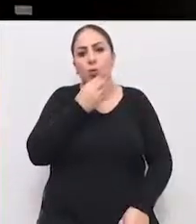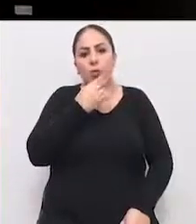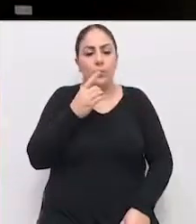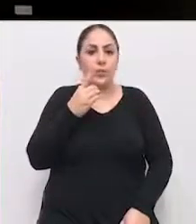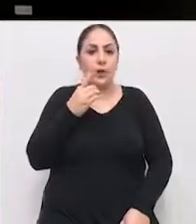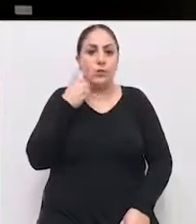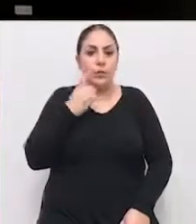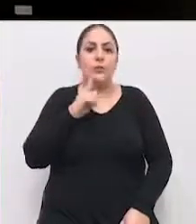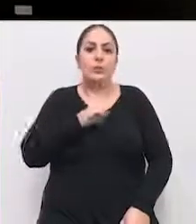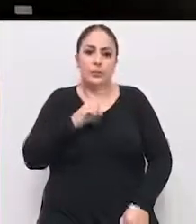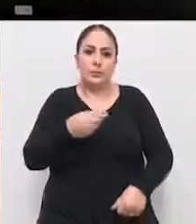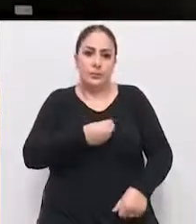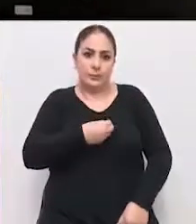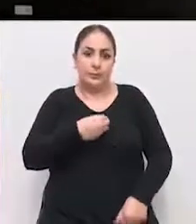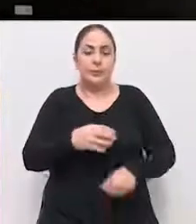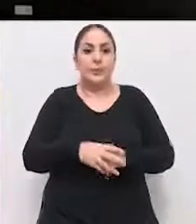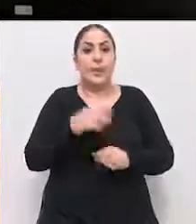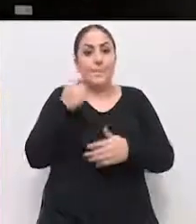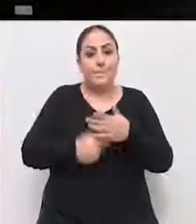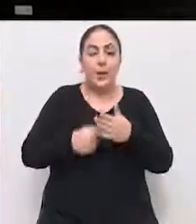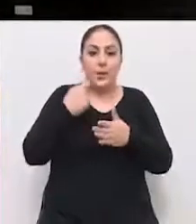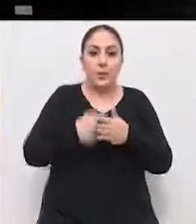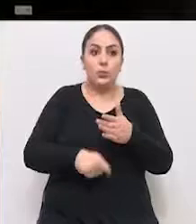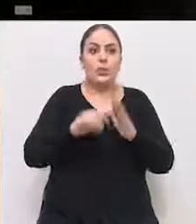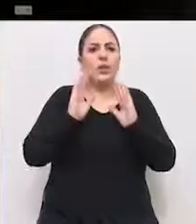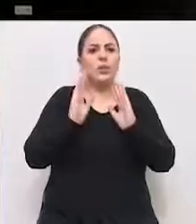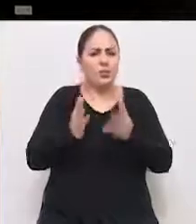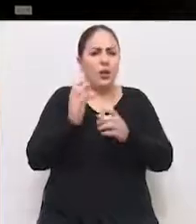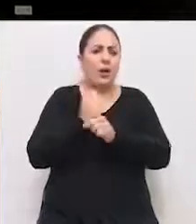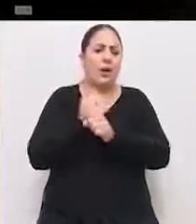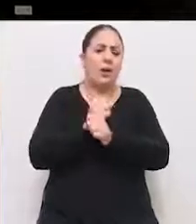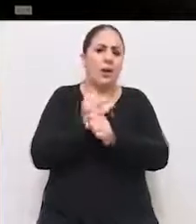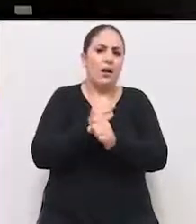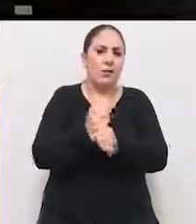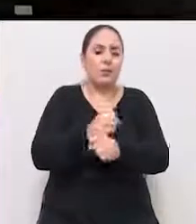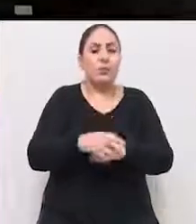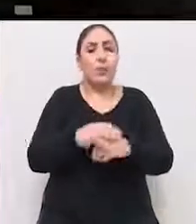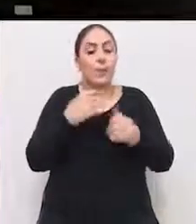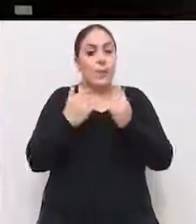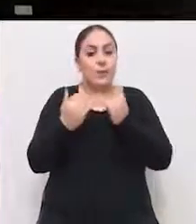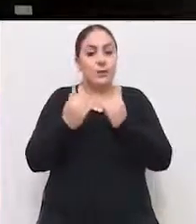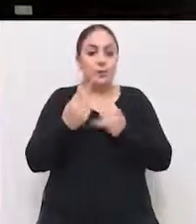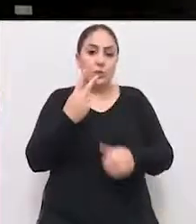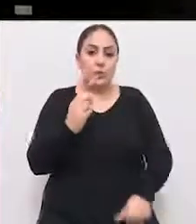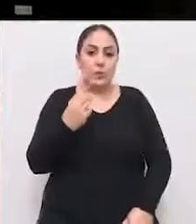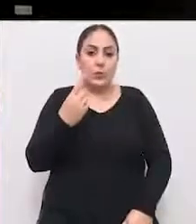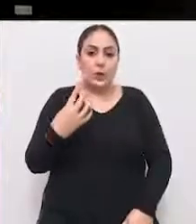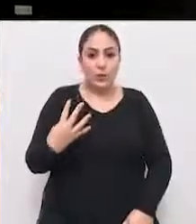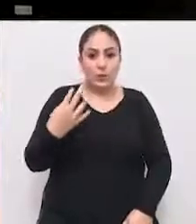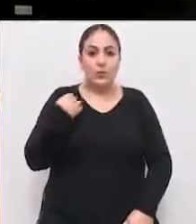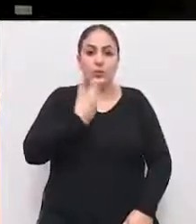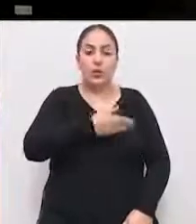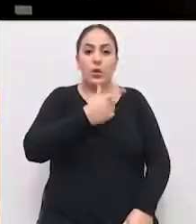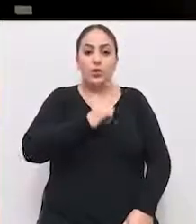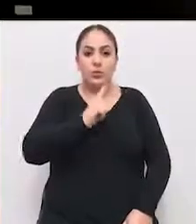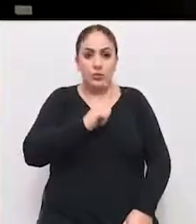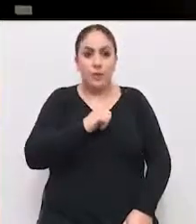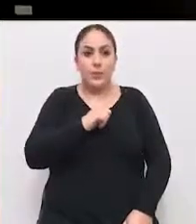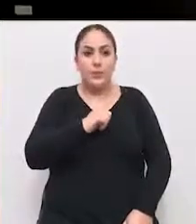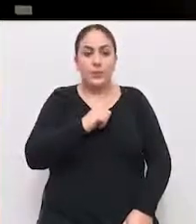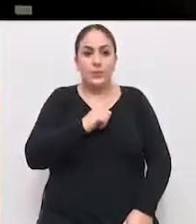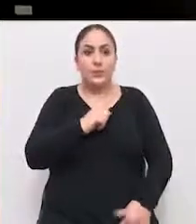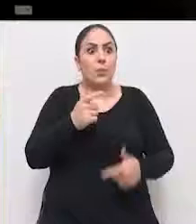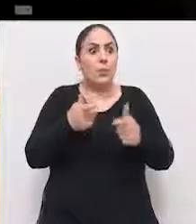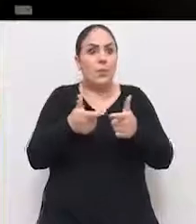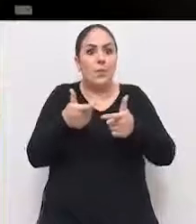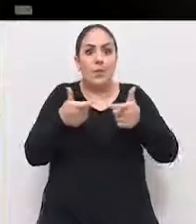que o homem advogado também está. Essa é uma luta que já vem de alguns anos. Por exemplo, em 2014 tivemos